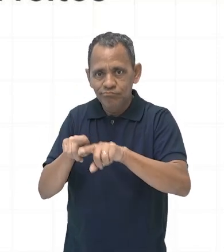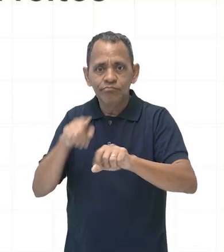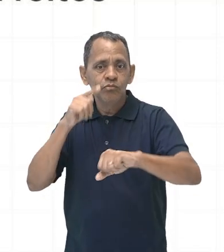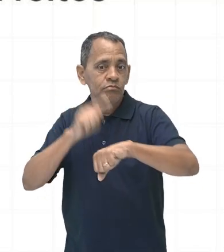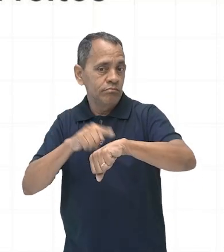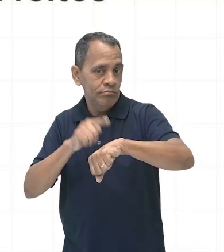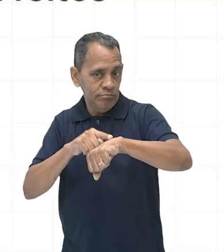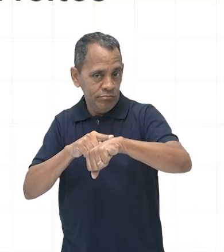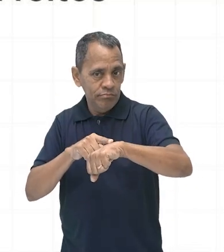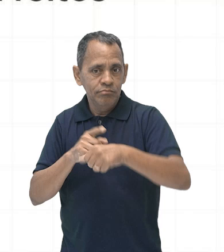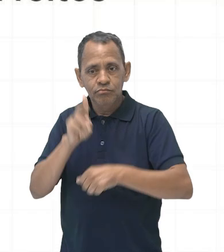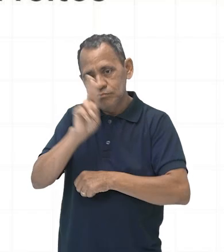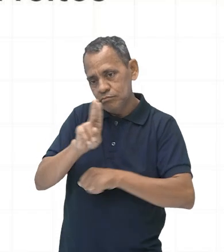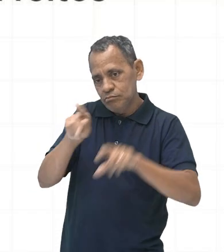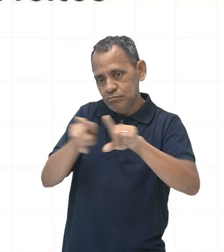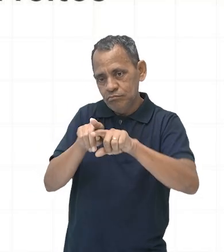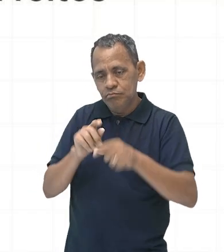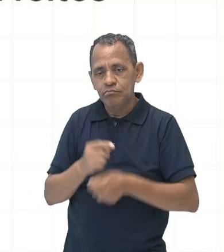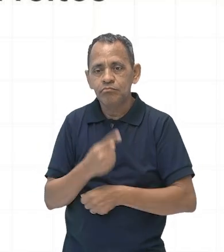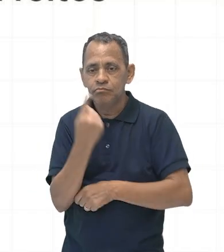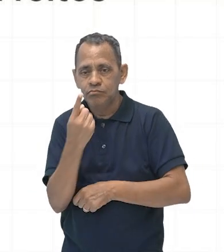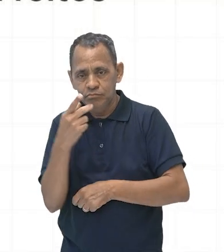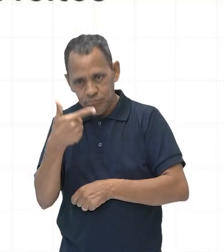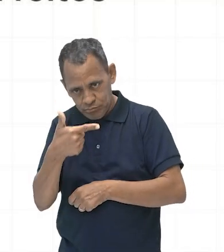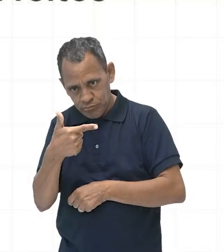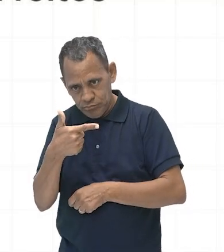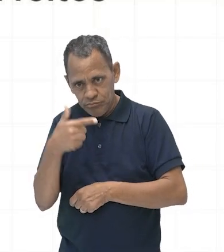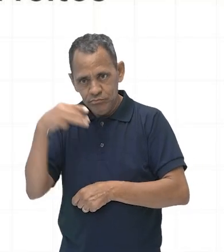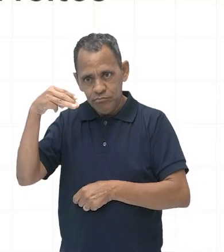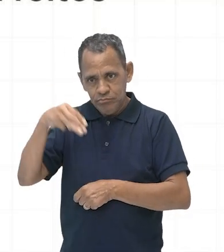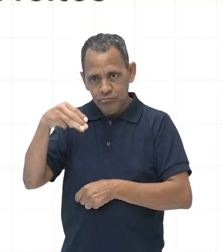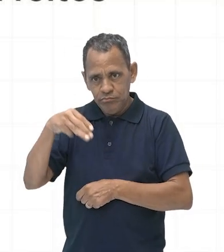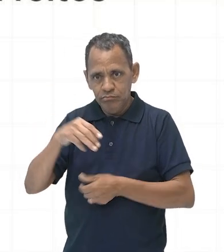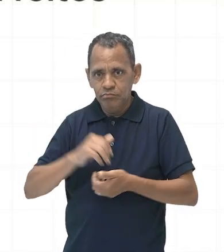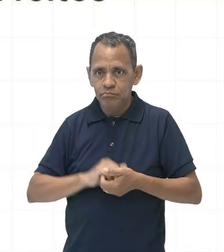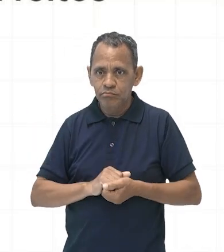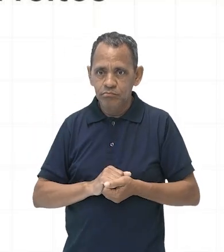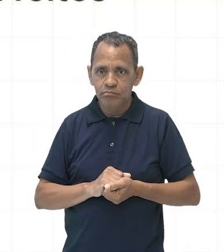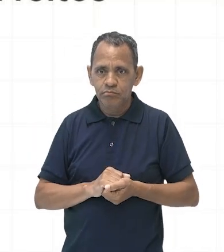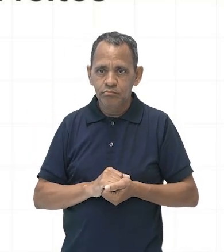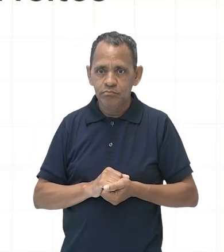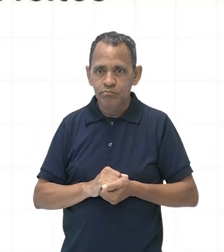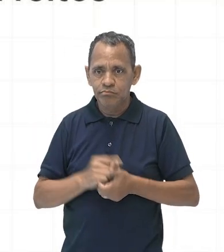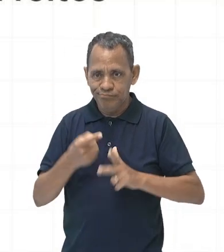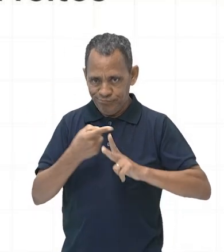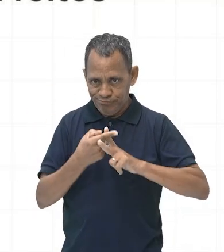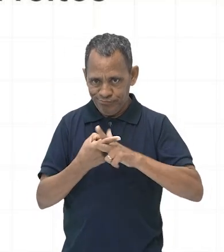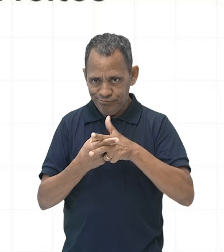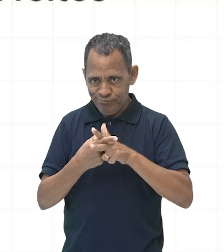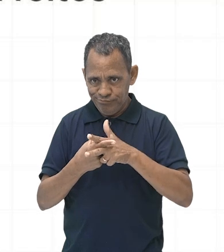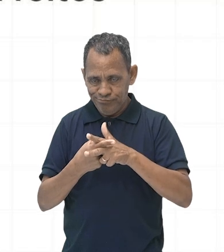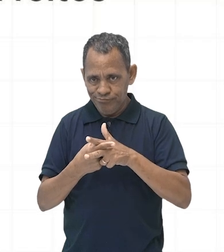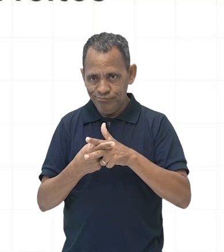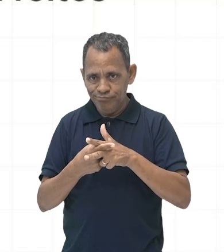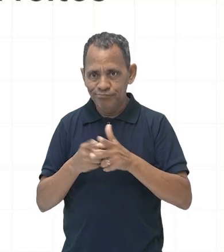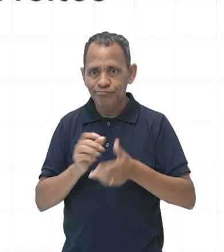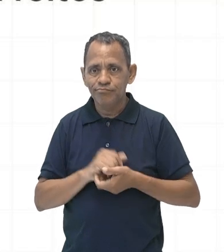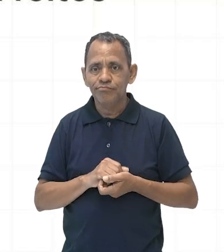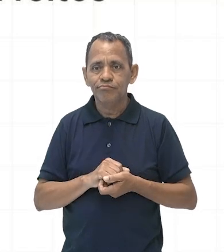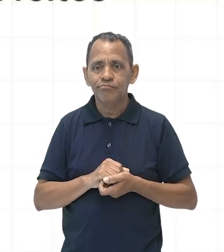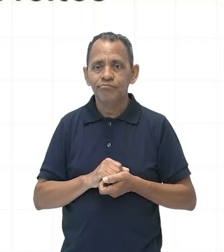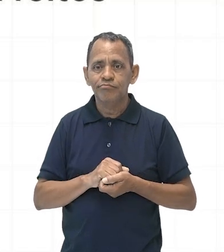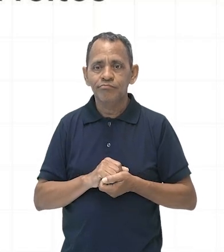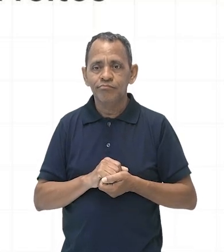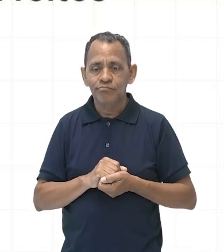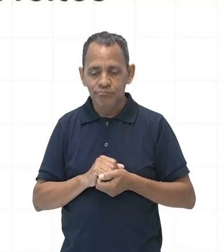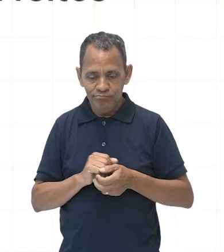segundo vídeo, que ficou com 12 minutos, então, de edição, na qual foram